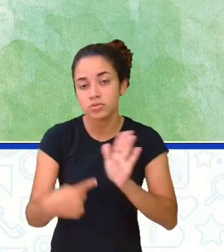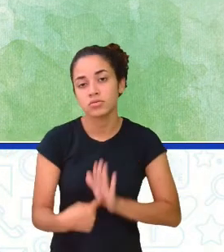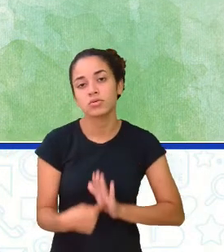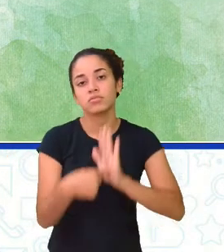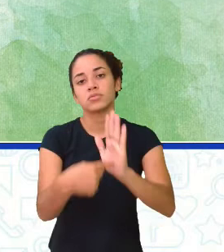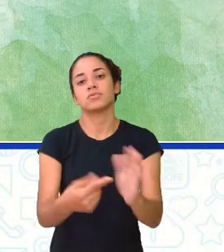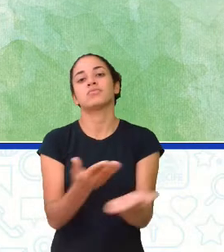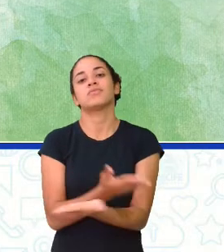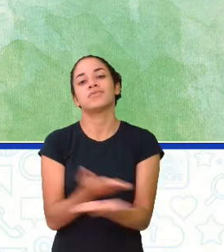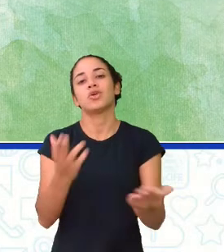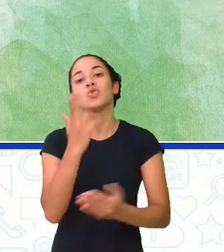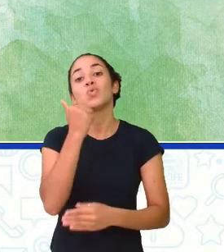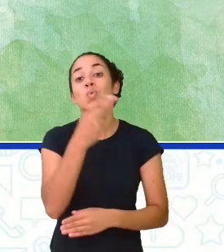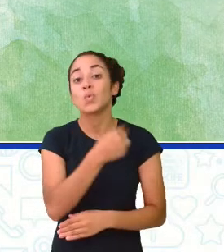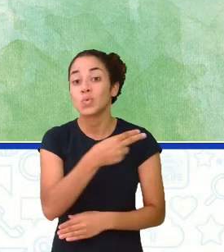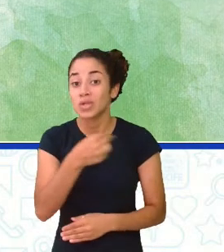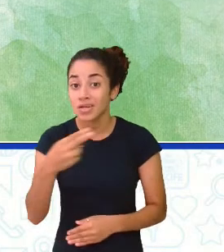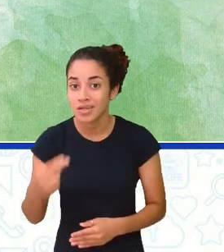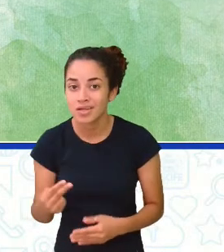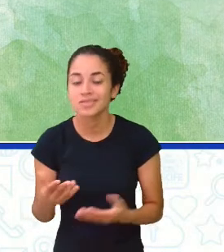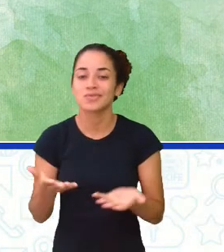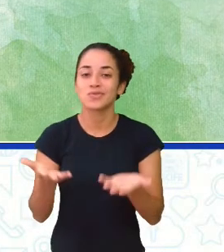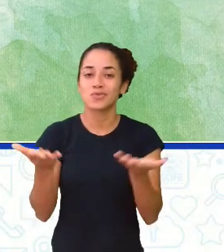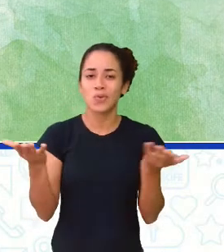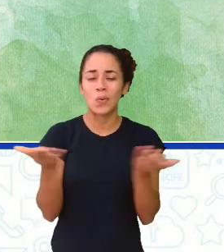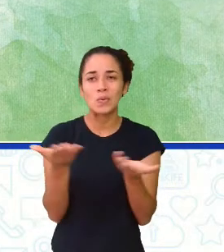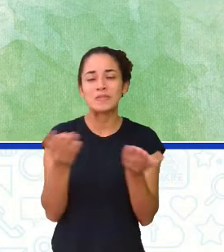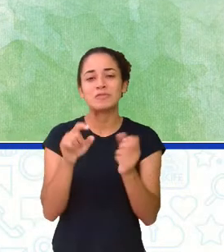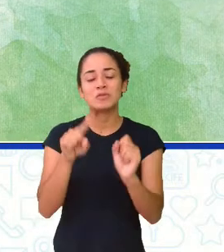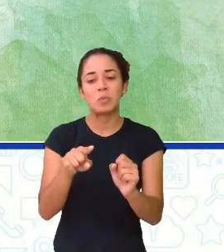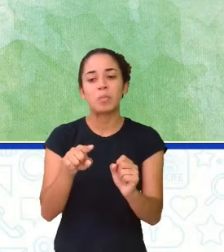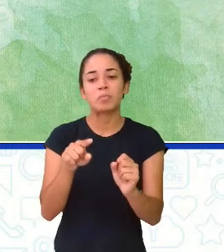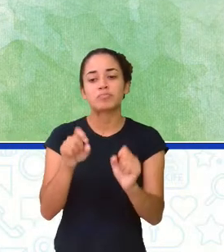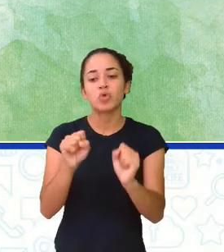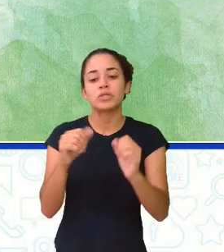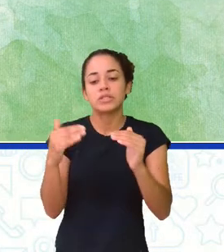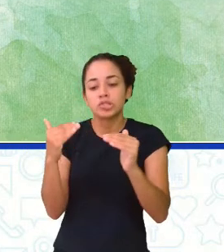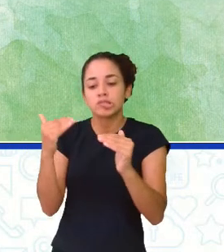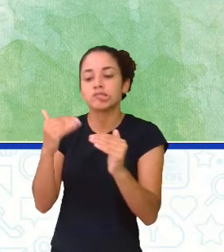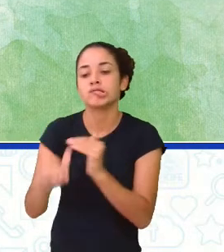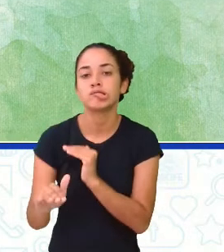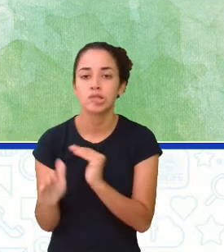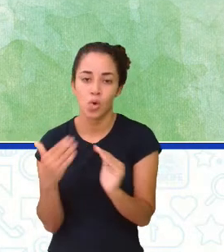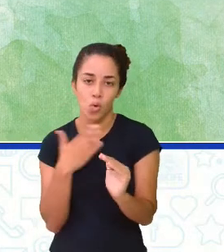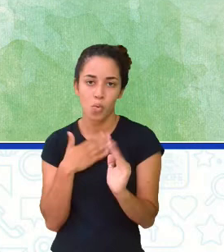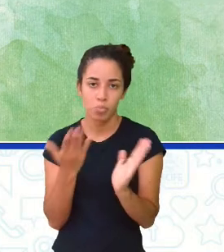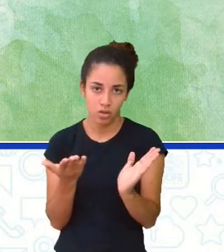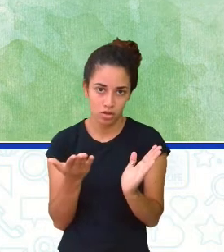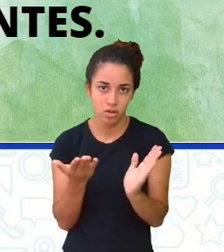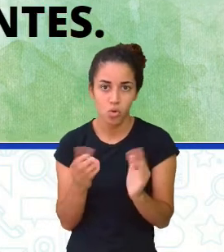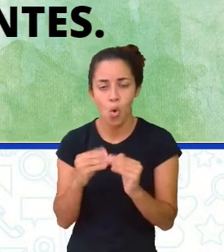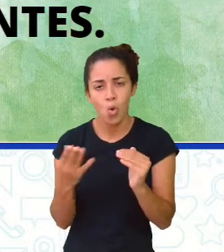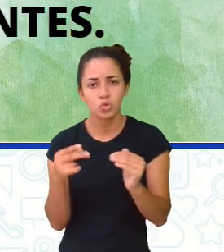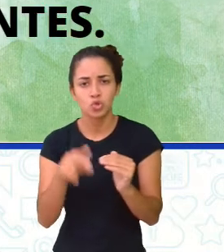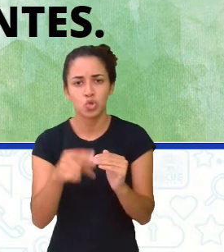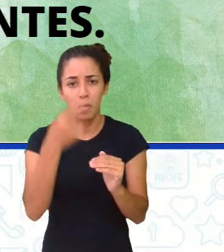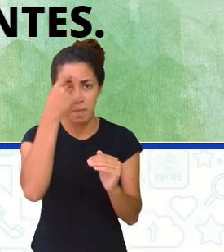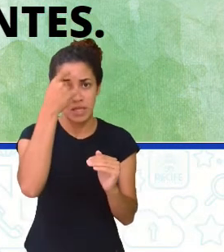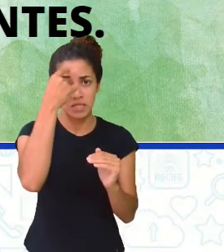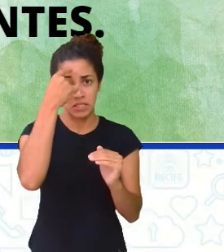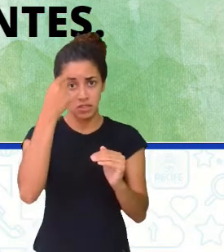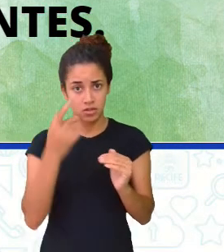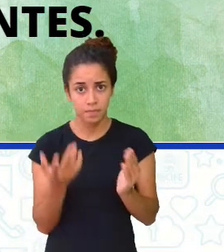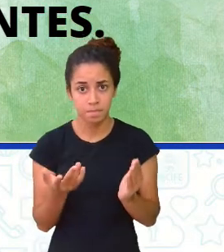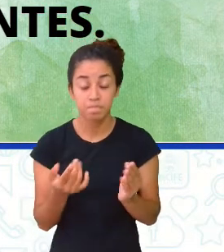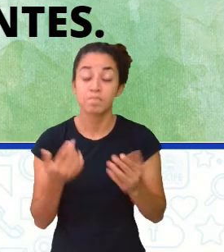e talvez muitos de vocês venham até discordar do que estão pensando nesse momento. Vamos lá? Então, aqui a gente